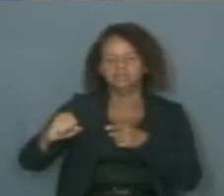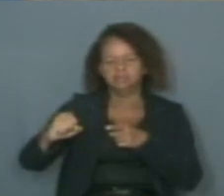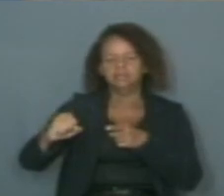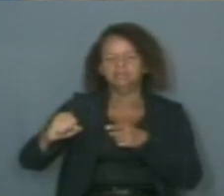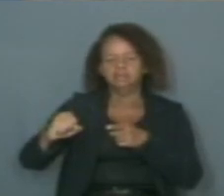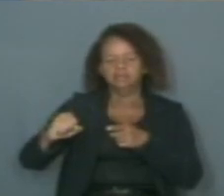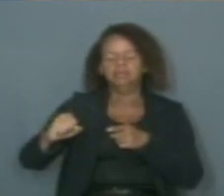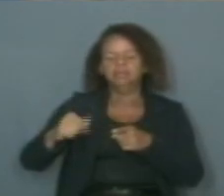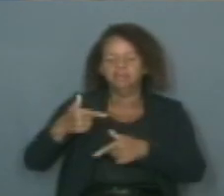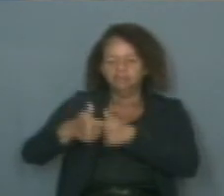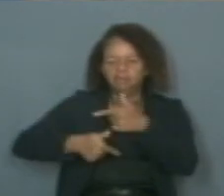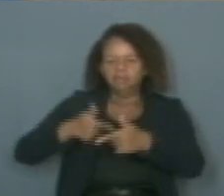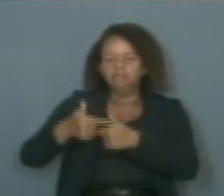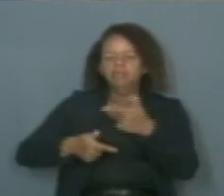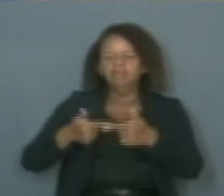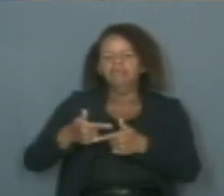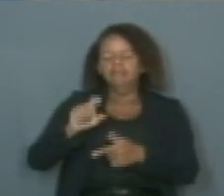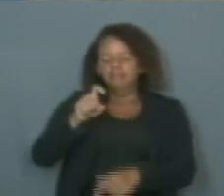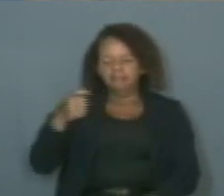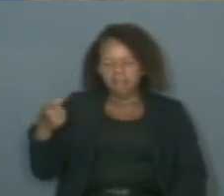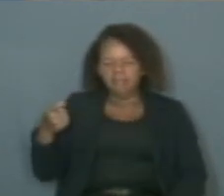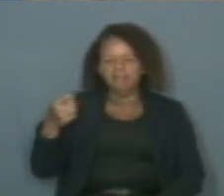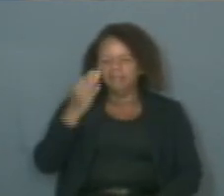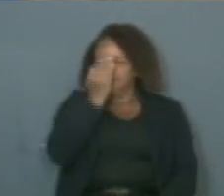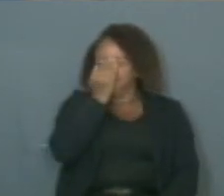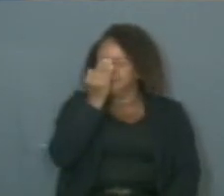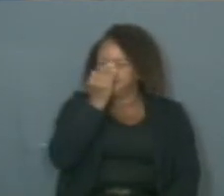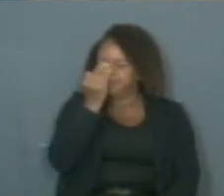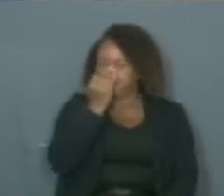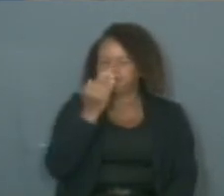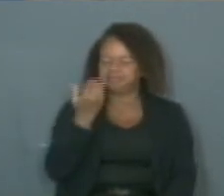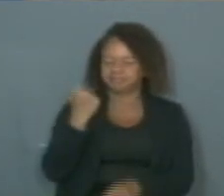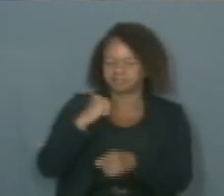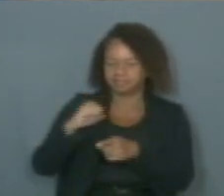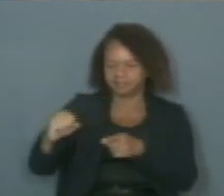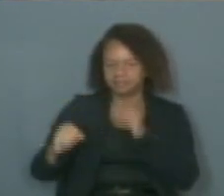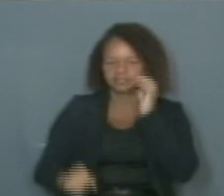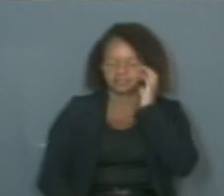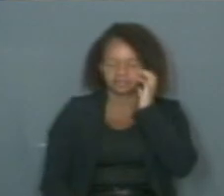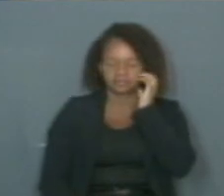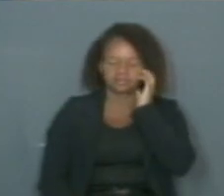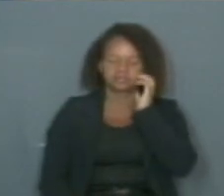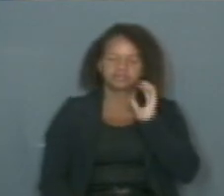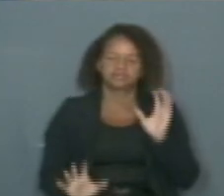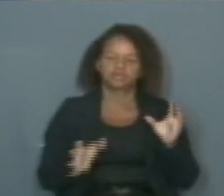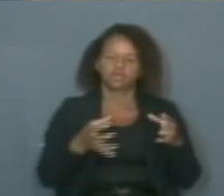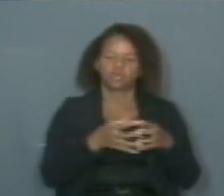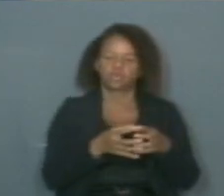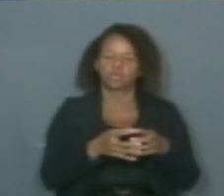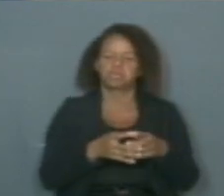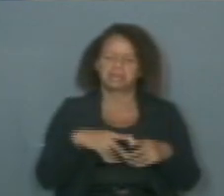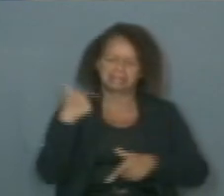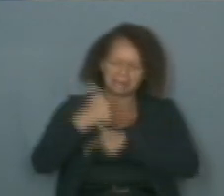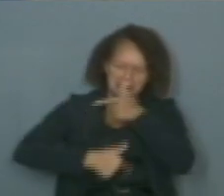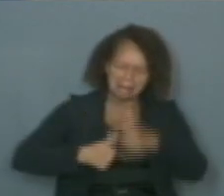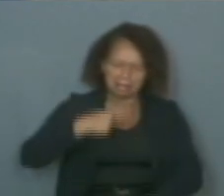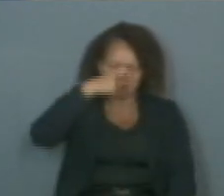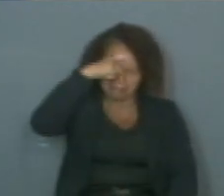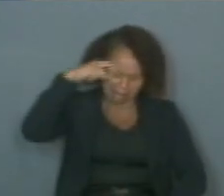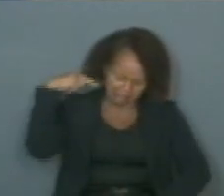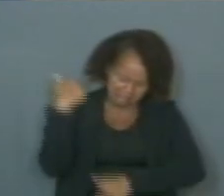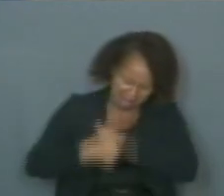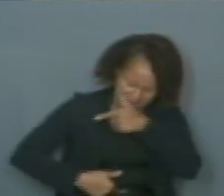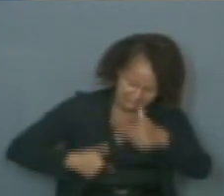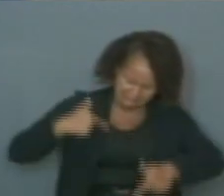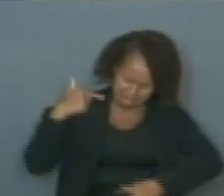defender os permissionários, os ex-combeiros, para defender uma turma que suou muito, que soa